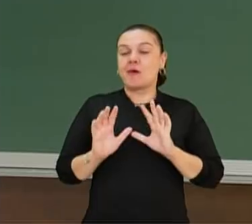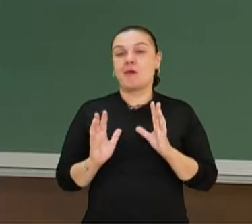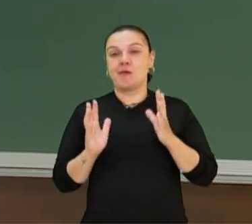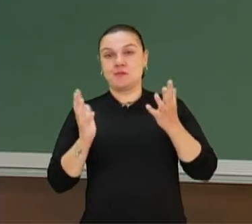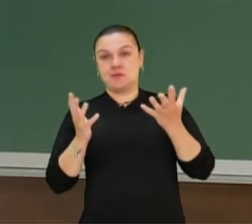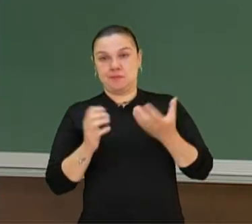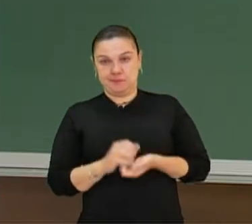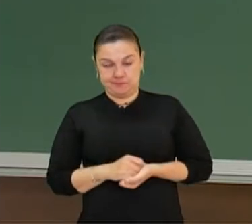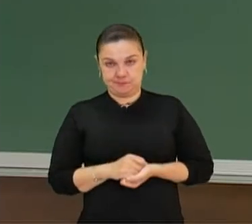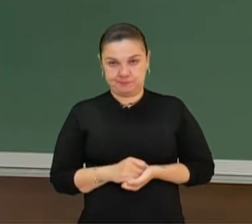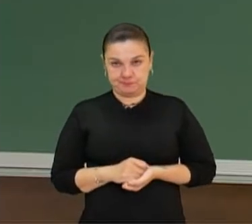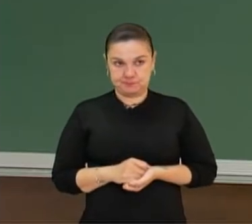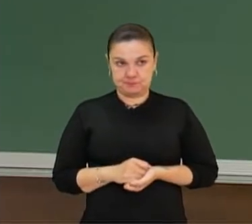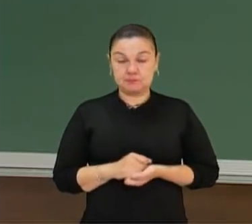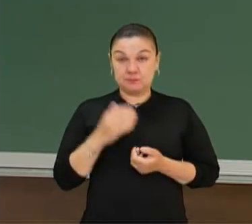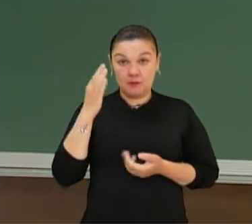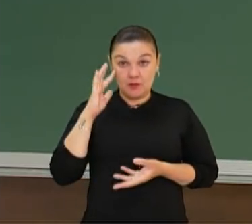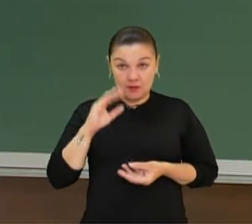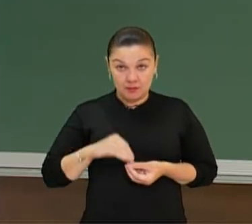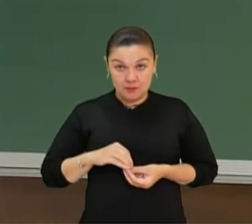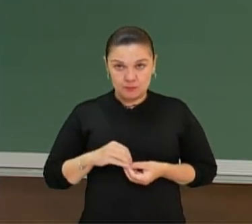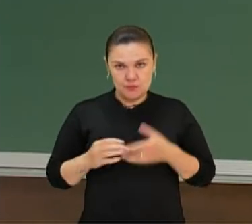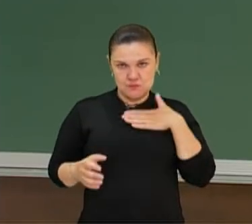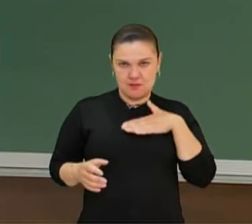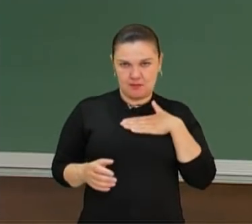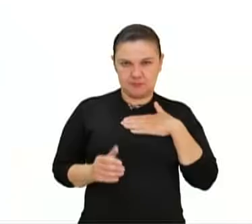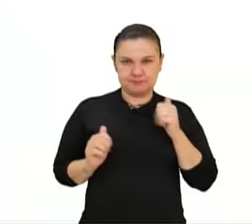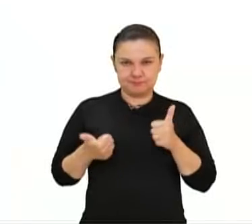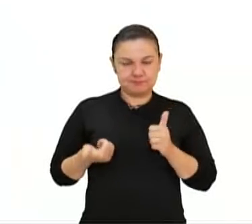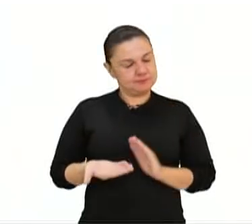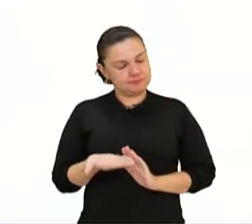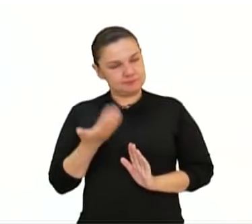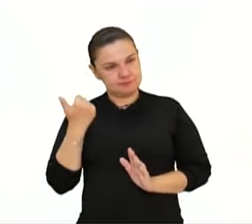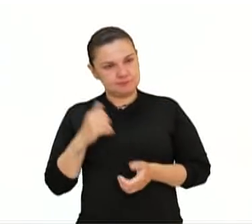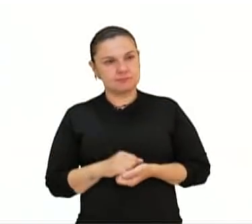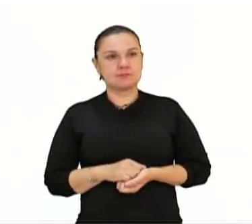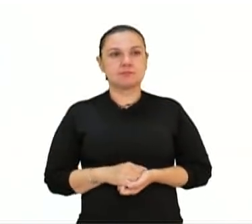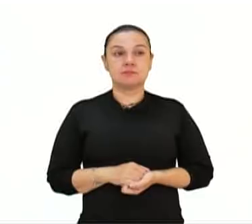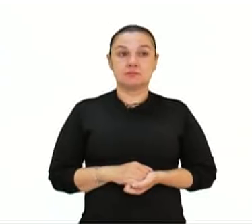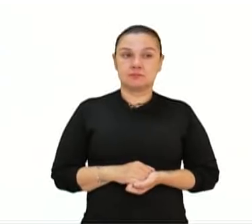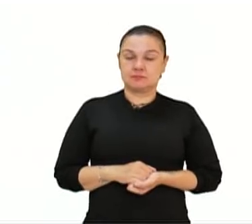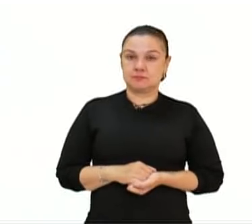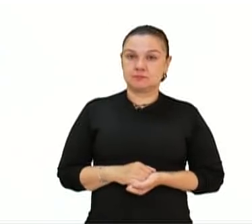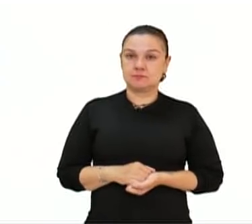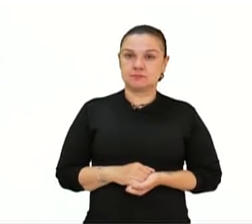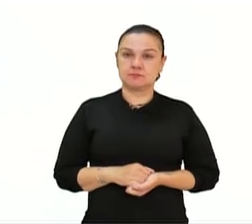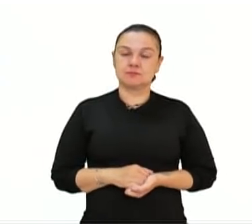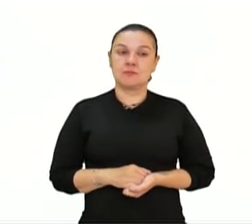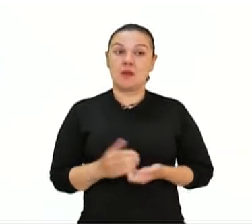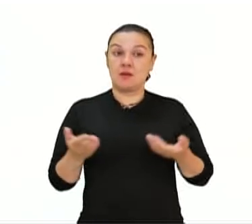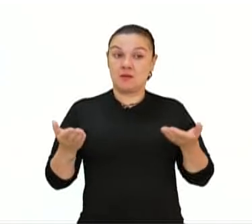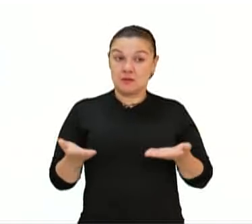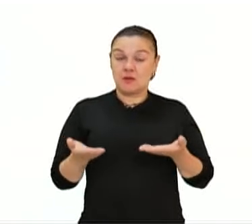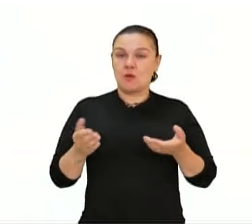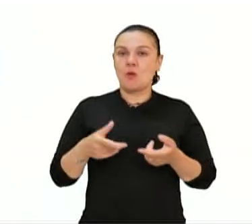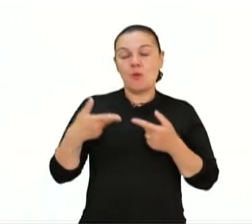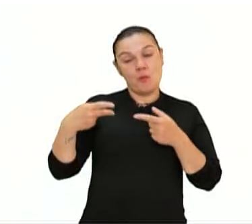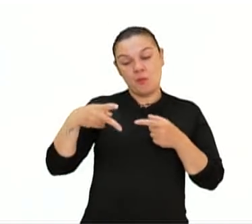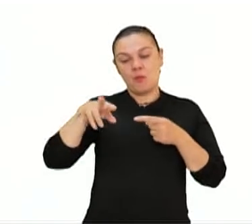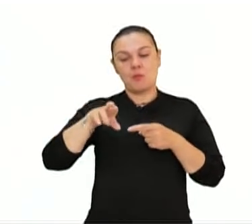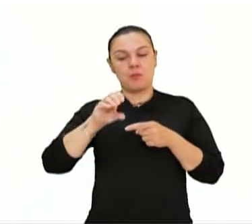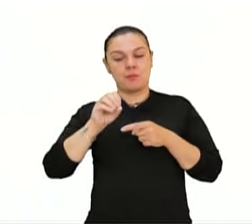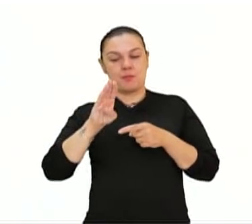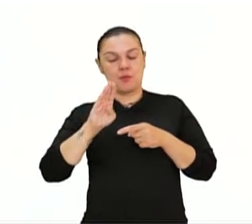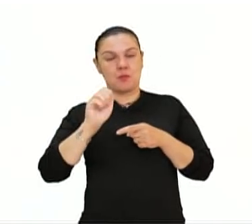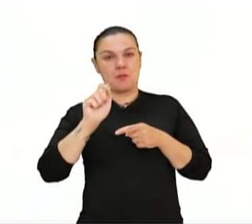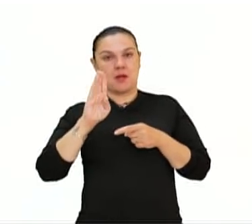ocorrer, tá? Entenderam? Tranquilo? Vamos ver se entenderam. Então lá, ó. Então o que é a probabilidade?